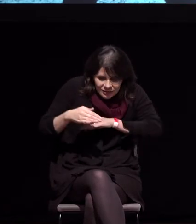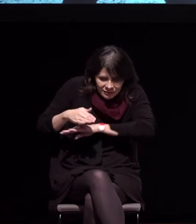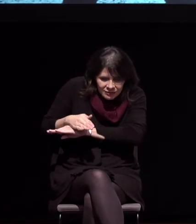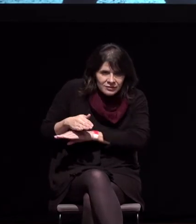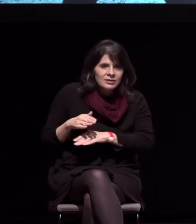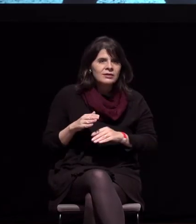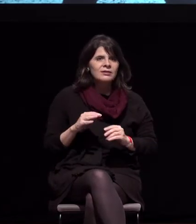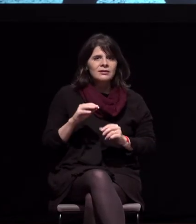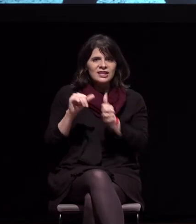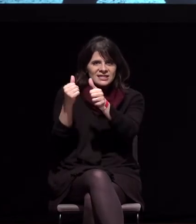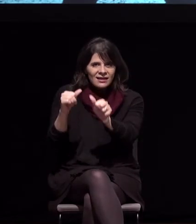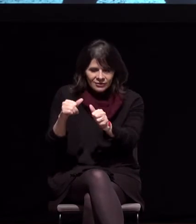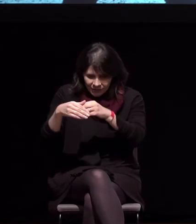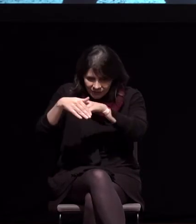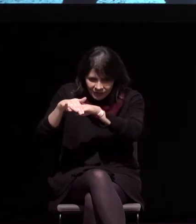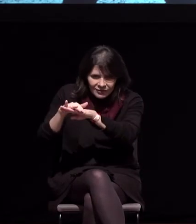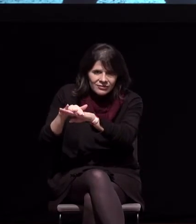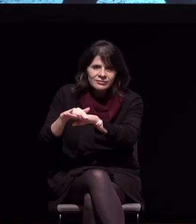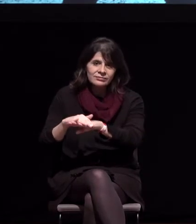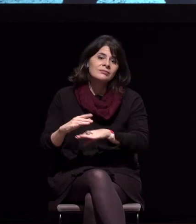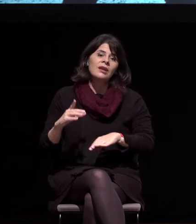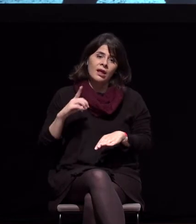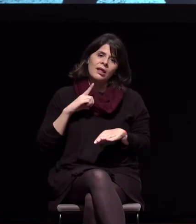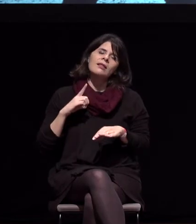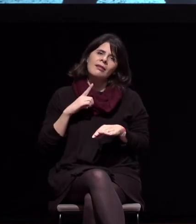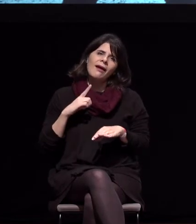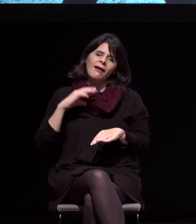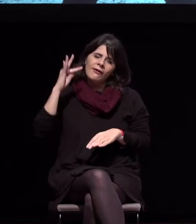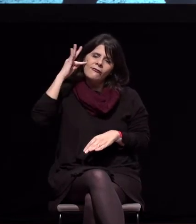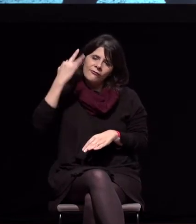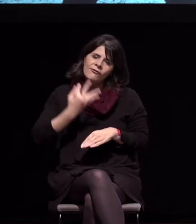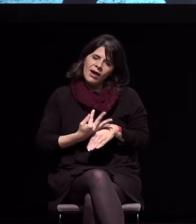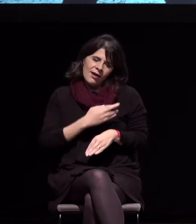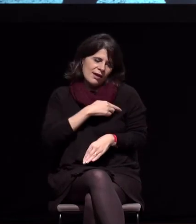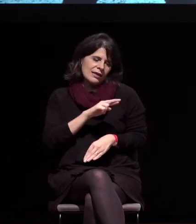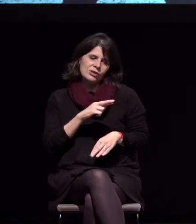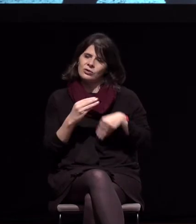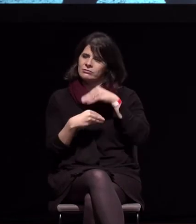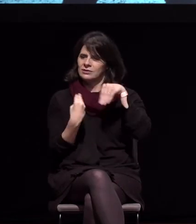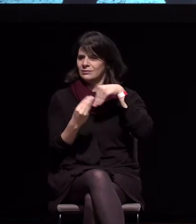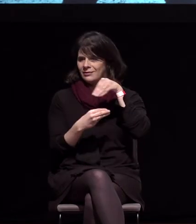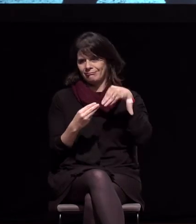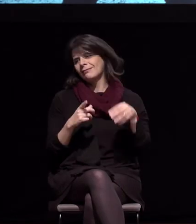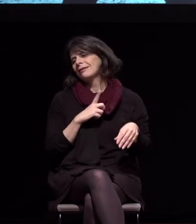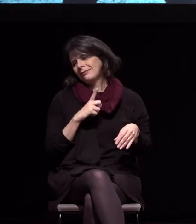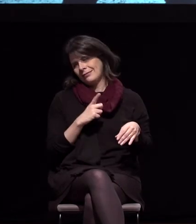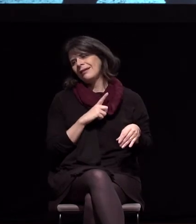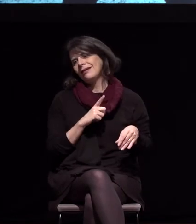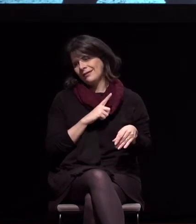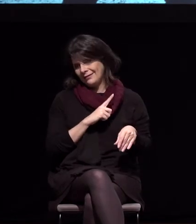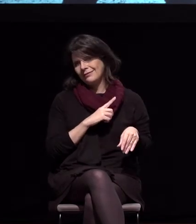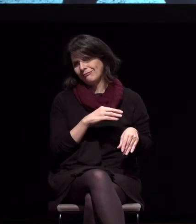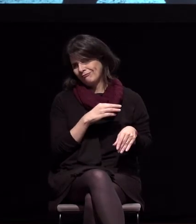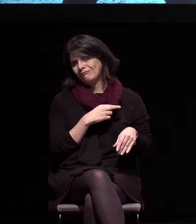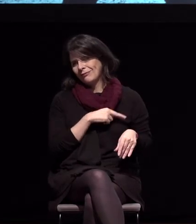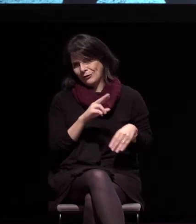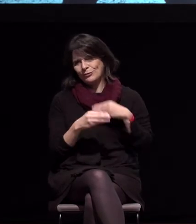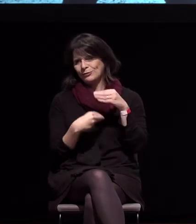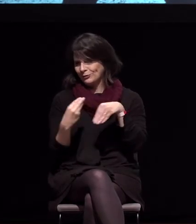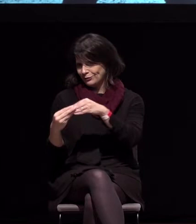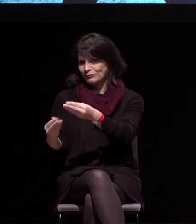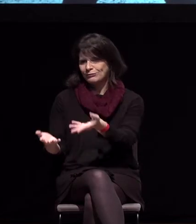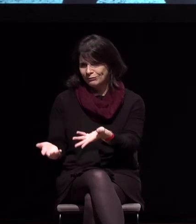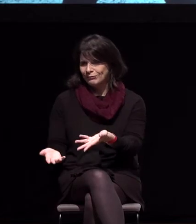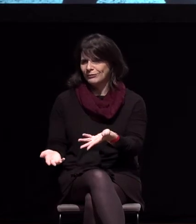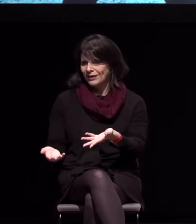de fé. Dessa fé sincrética, que a gente bem conhece no Brasil, né? Quem aqui não é sincrético? Não é? Que também é de luta,